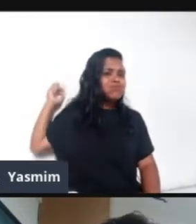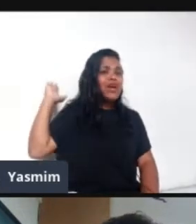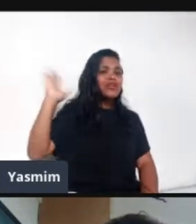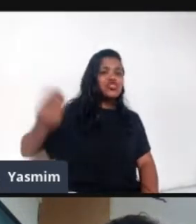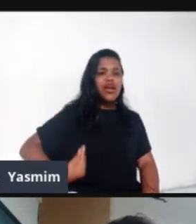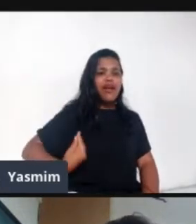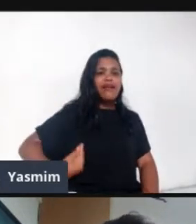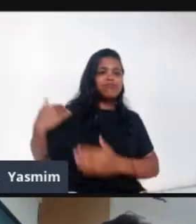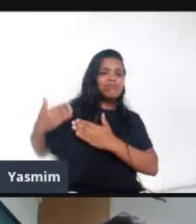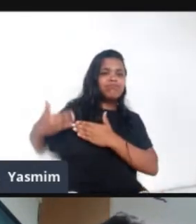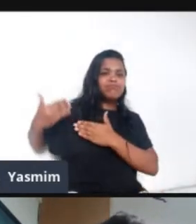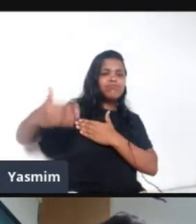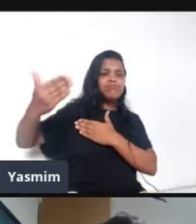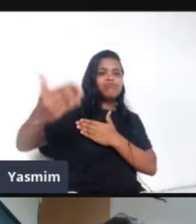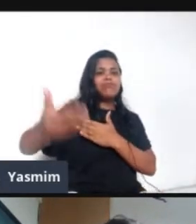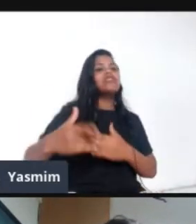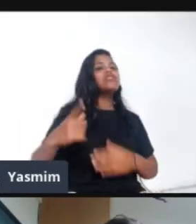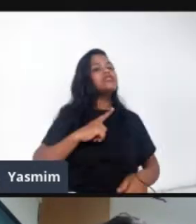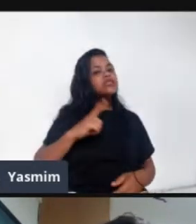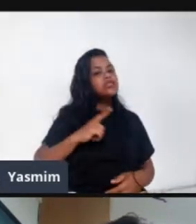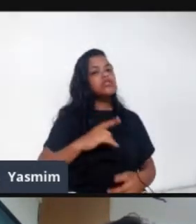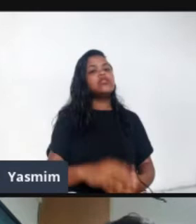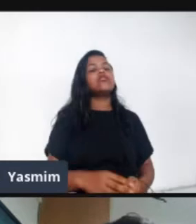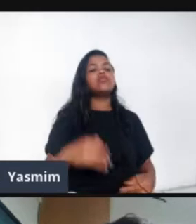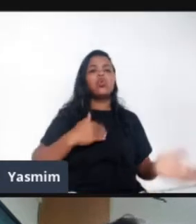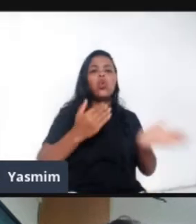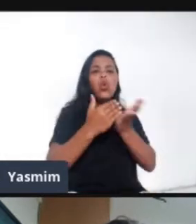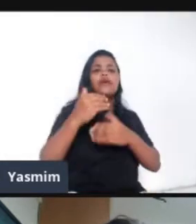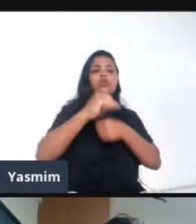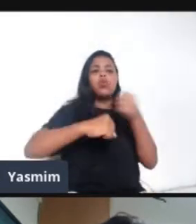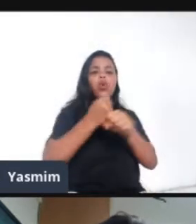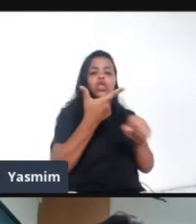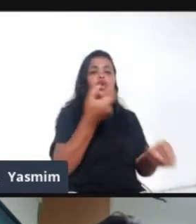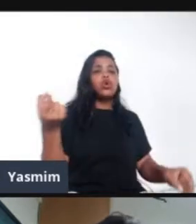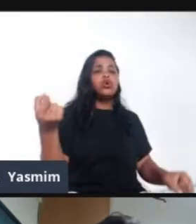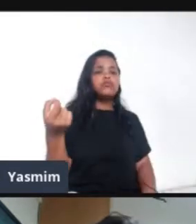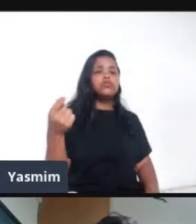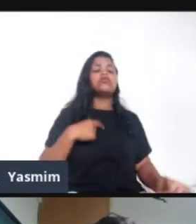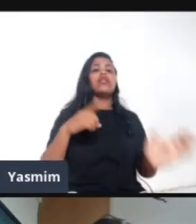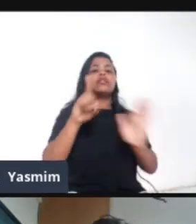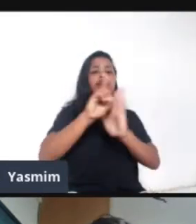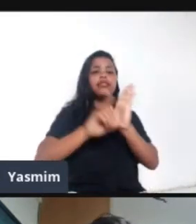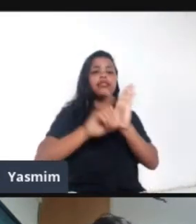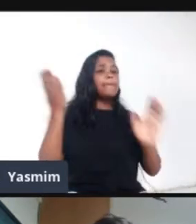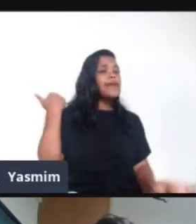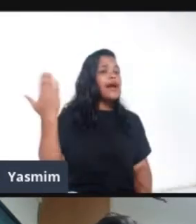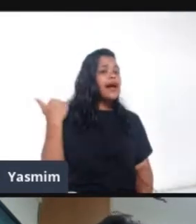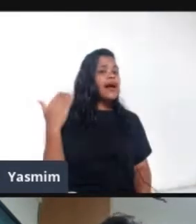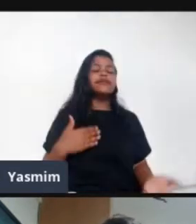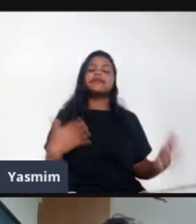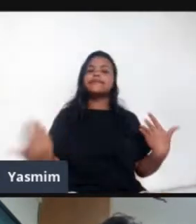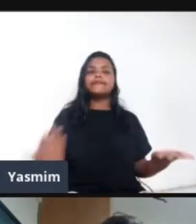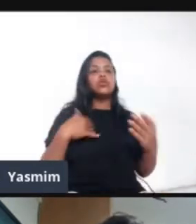já teve manifestações no começo dos anos 2000, no começo na década passada. Então, tudo isso já traz